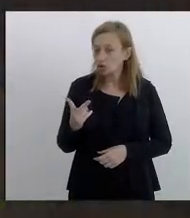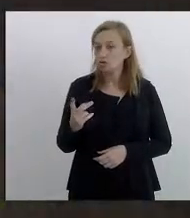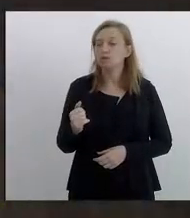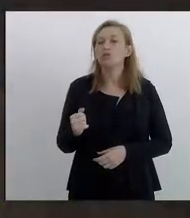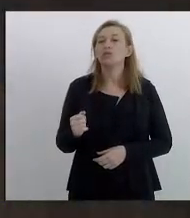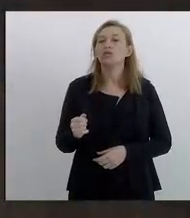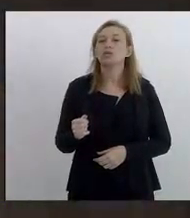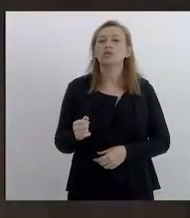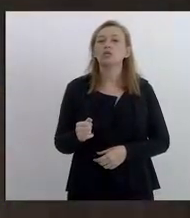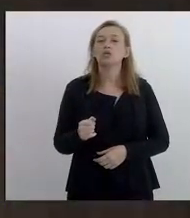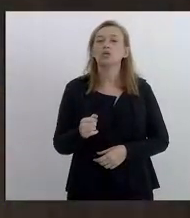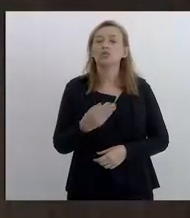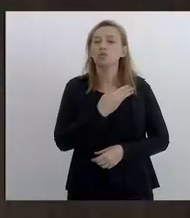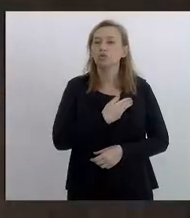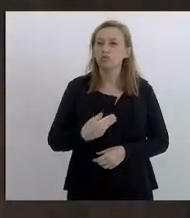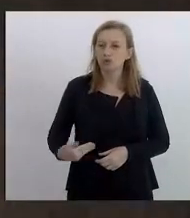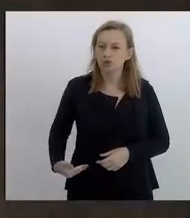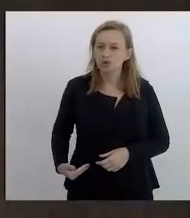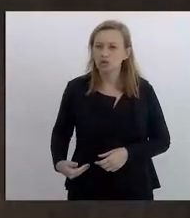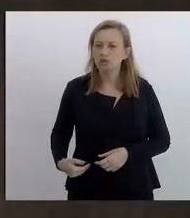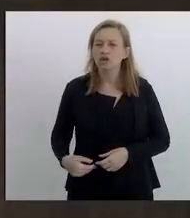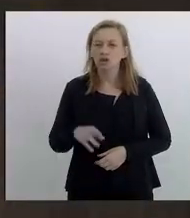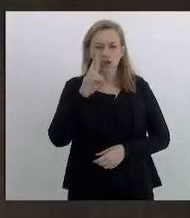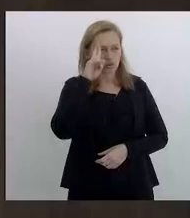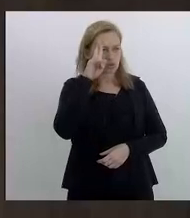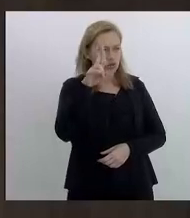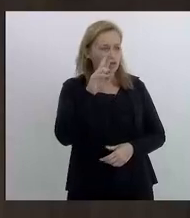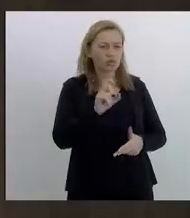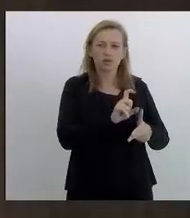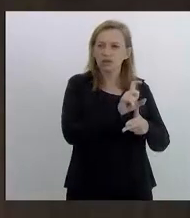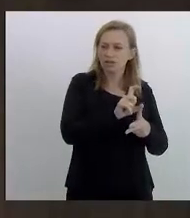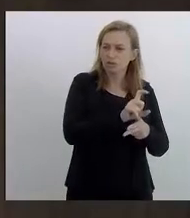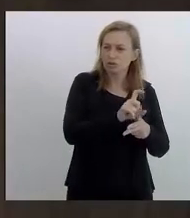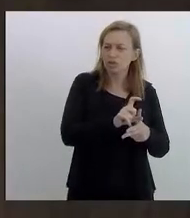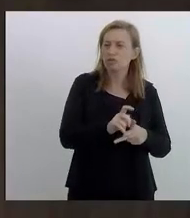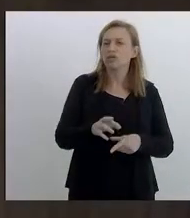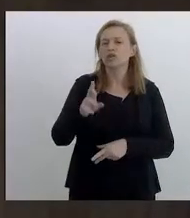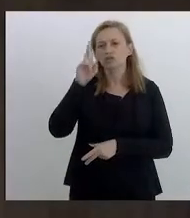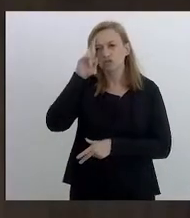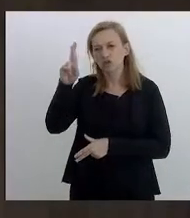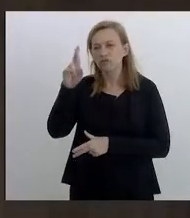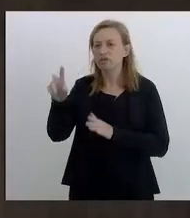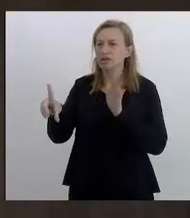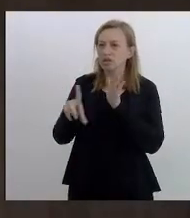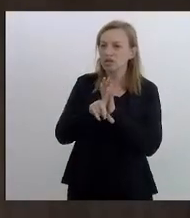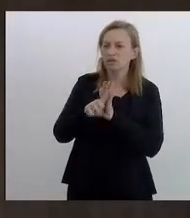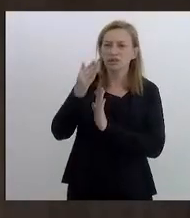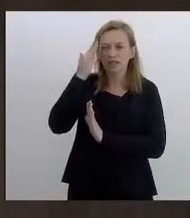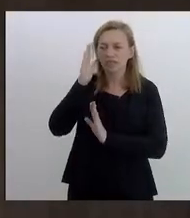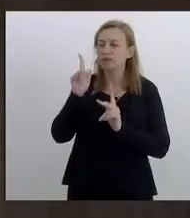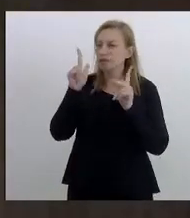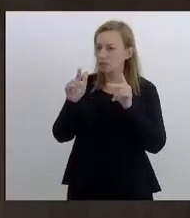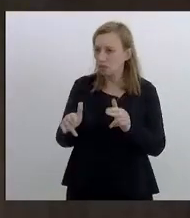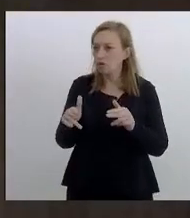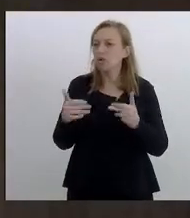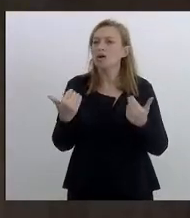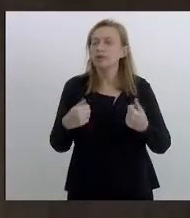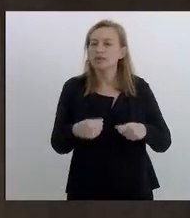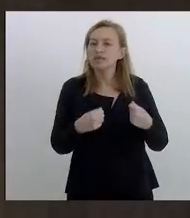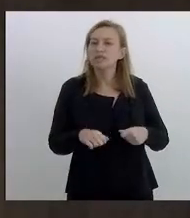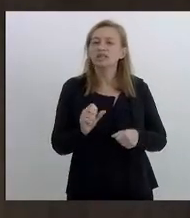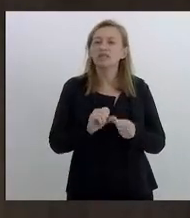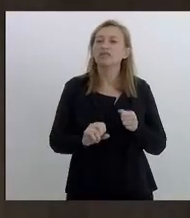chefe do Executivo, Vossa Excelência como chefe do Legislativo, têm o mesmo entendimento. É preciso que se faça